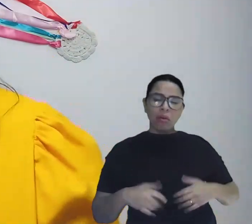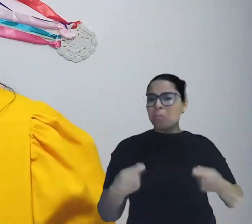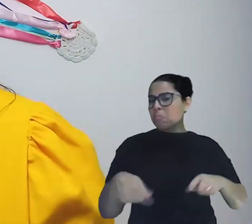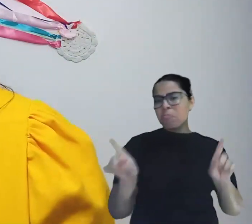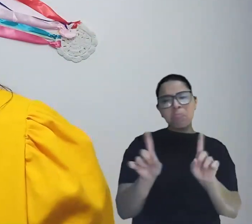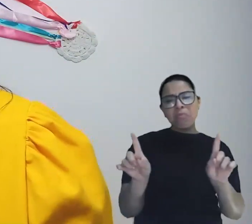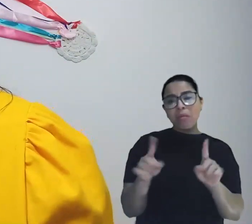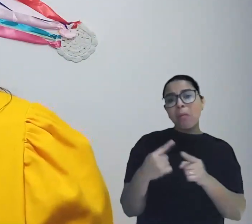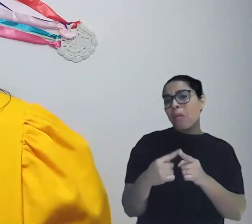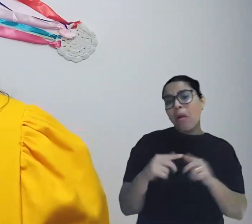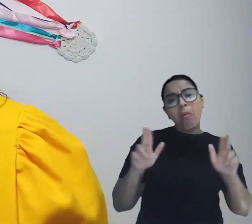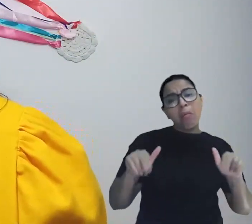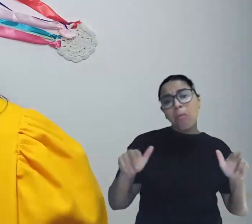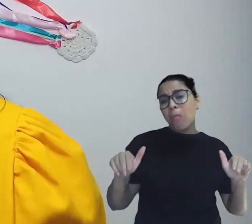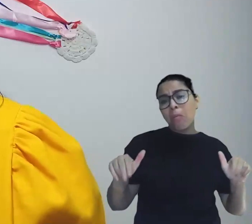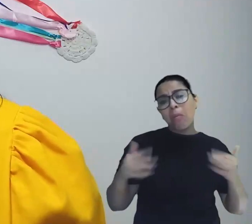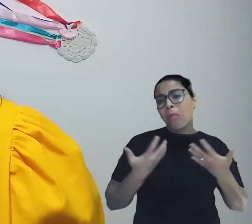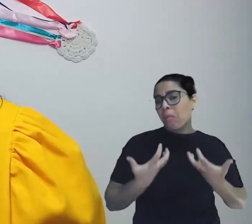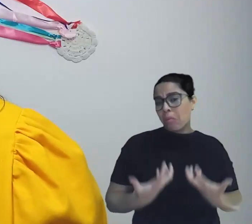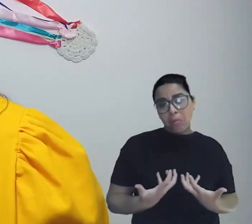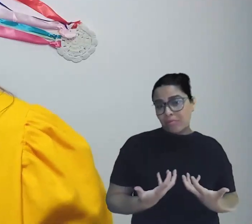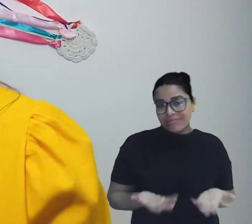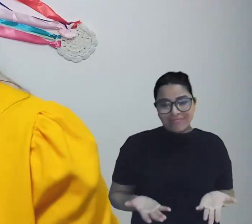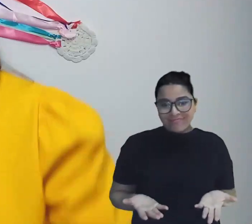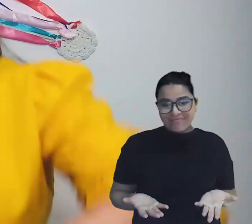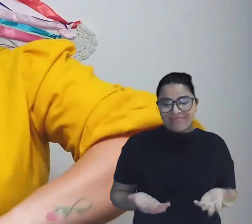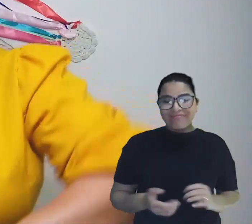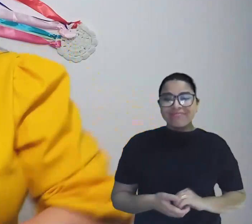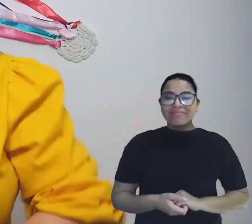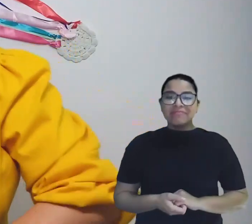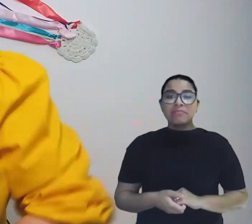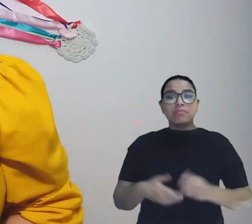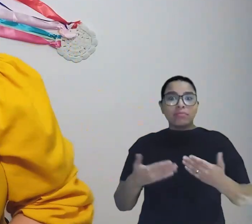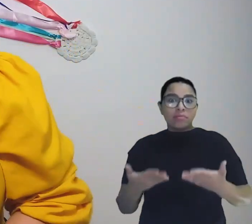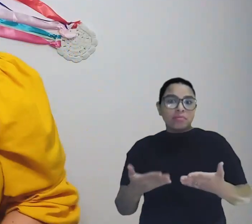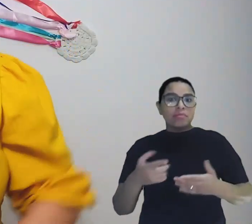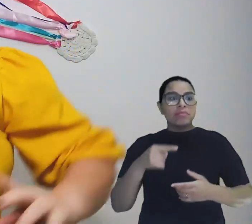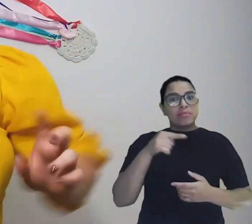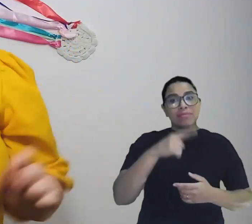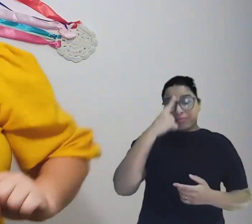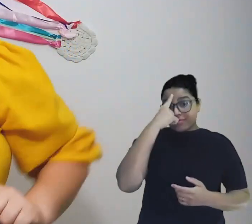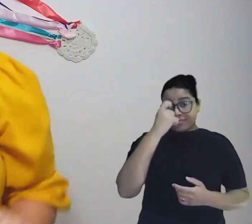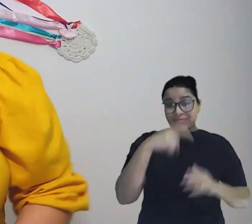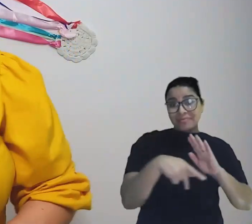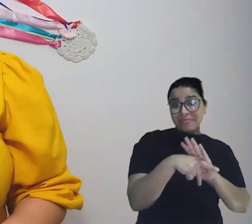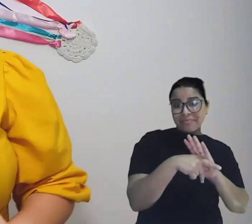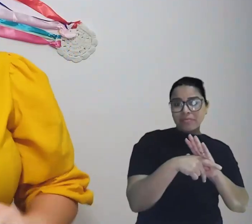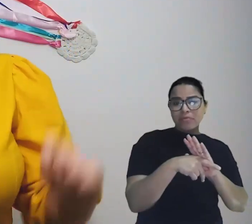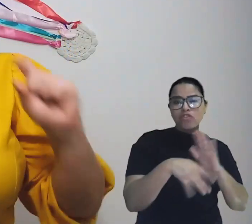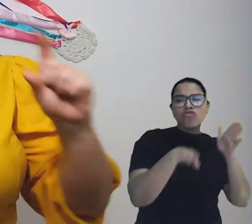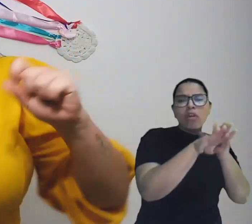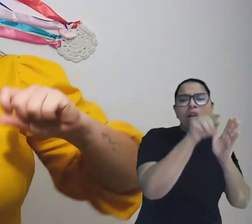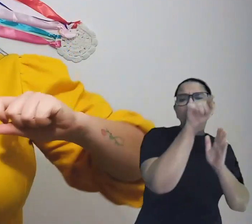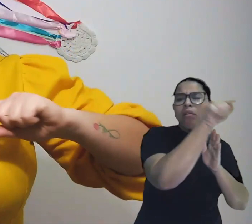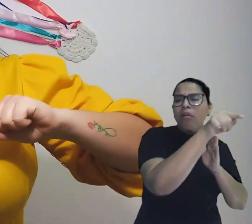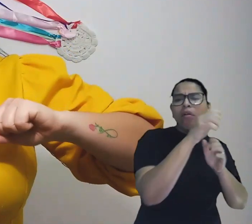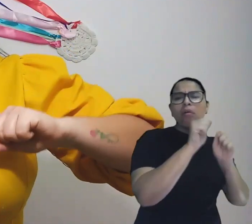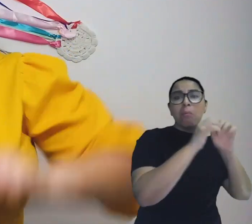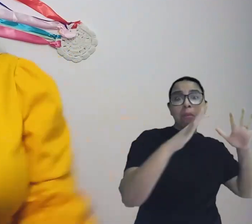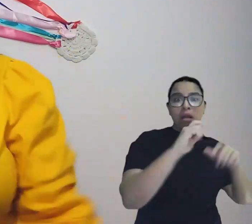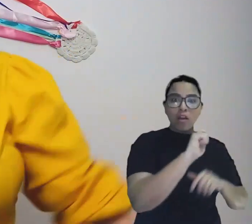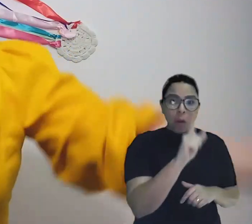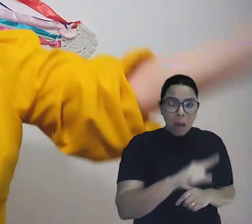mas ele nunca precisa descansar, não é? Será que esse plano de chegar até o Mágico de Oz vai dar